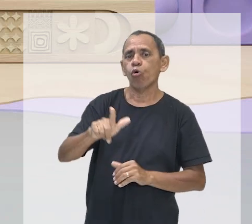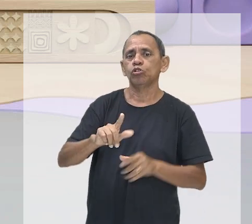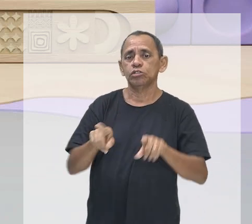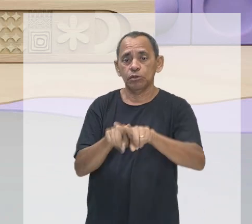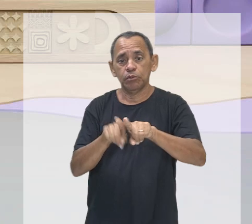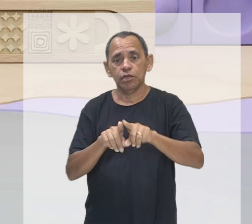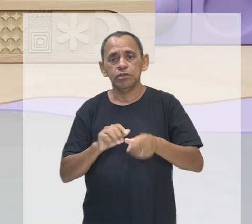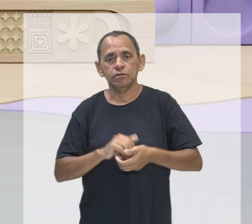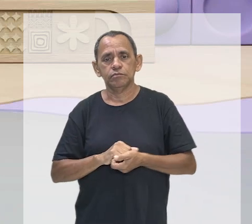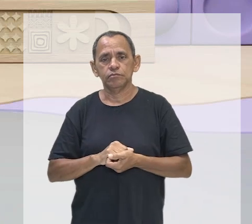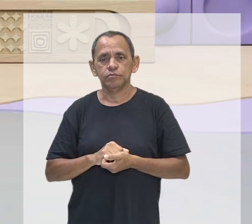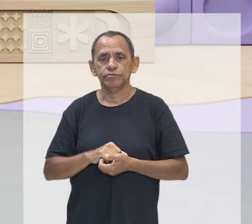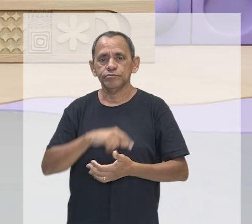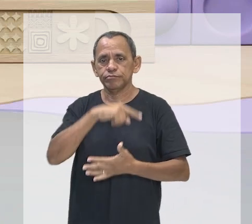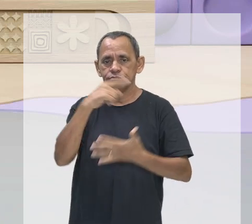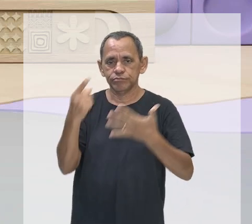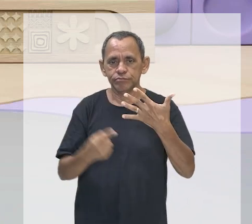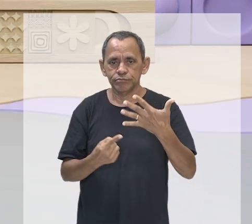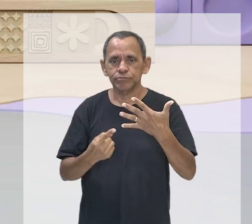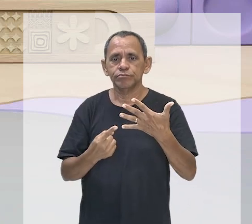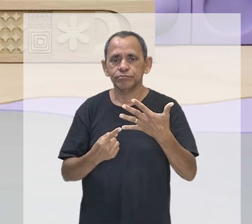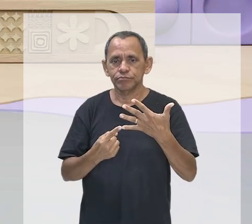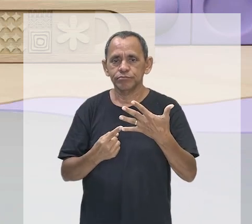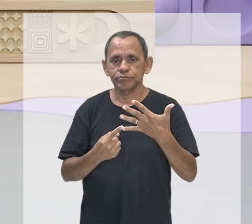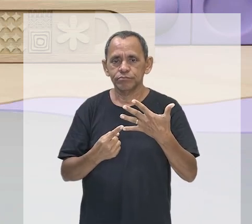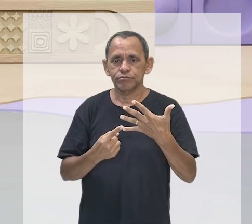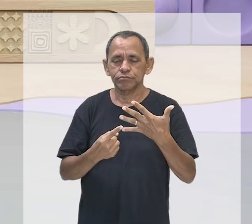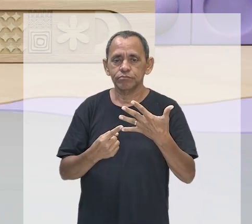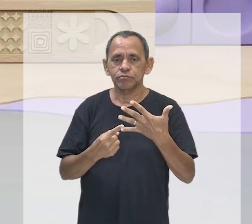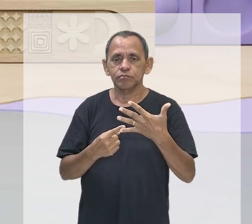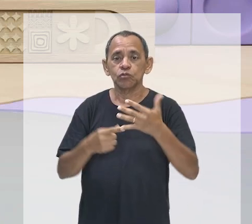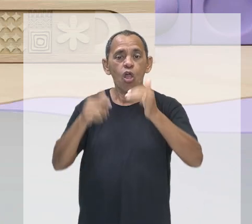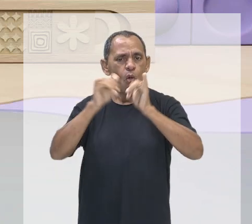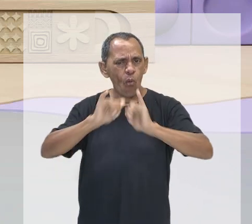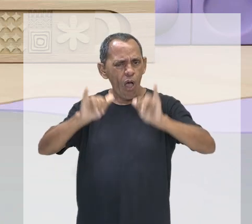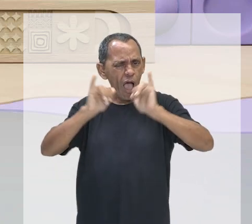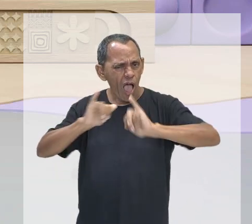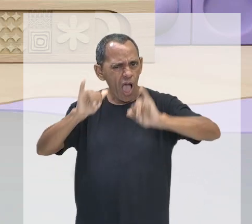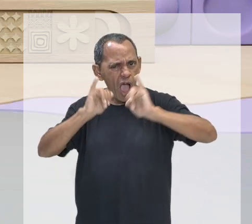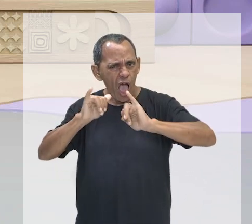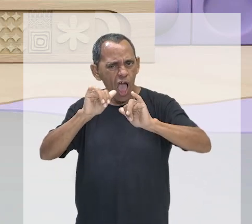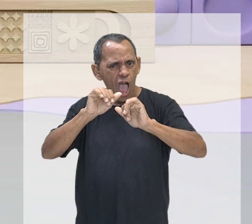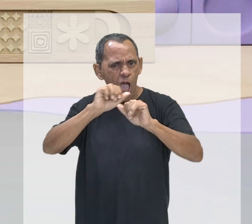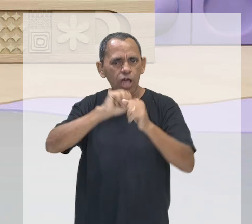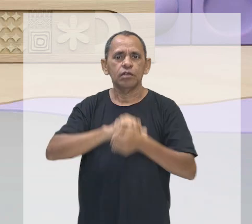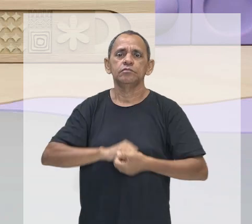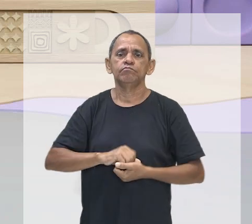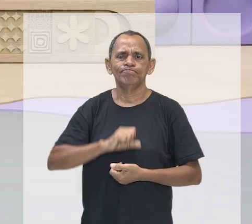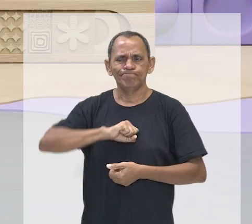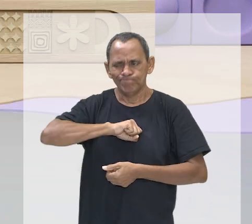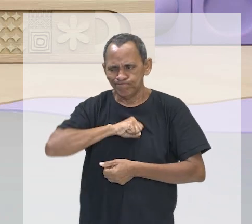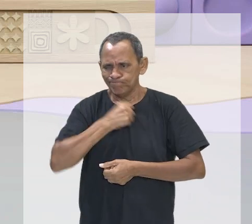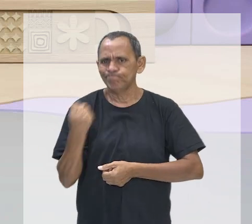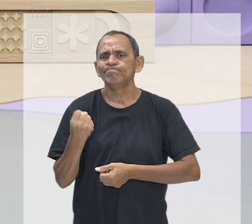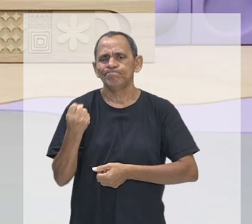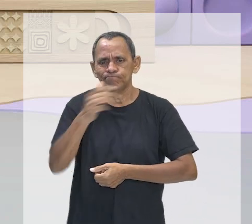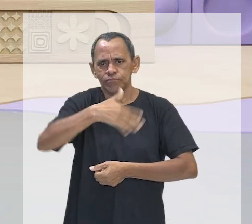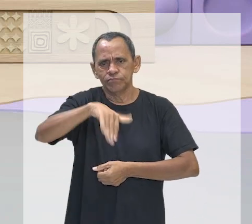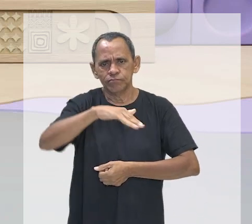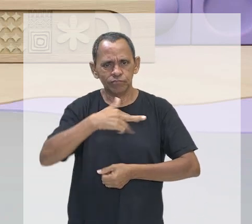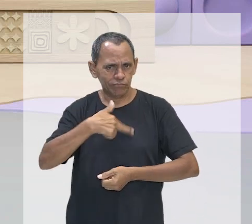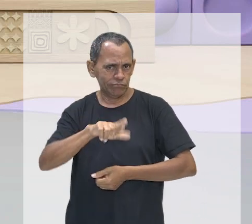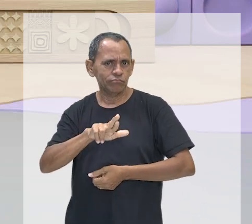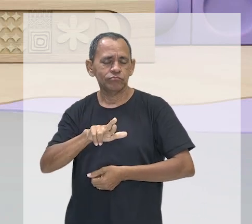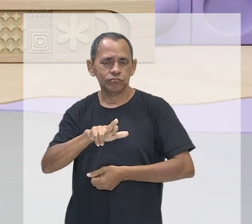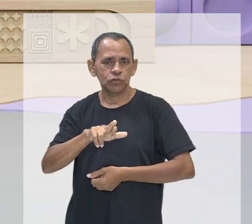que mais que nós temos? Olha aí que interessante, o discurso de ódio, né, no ambiente